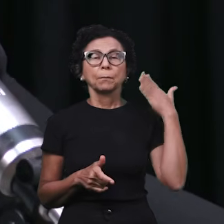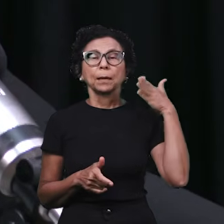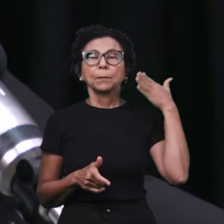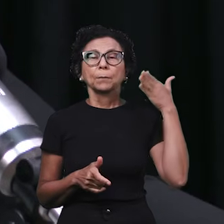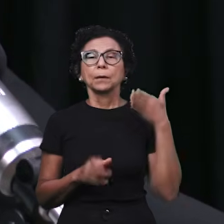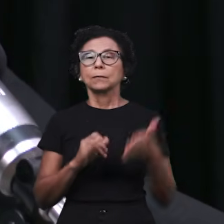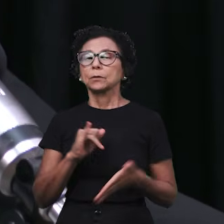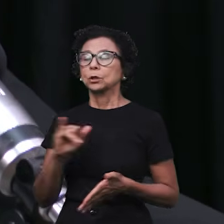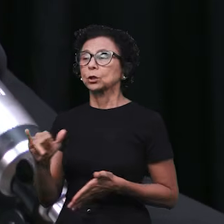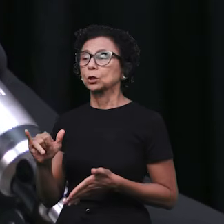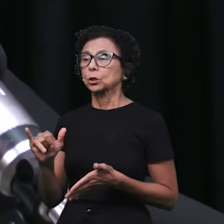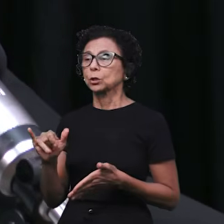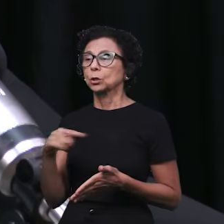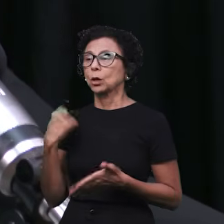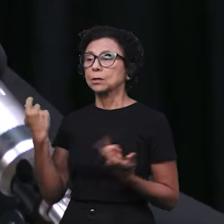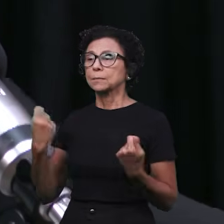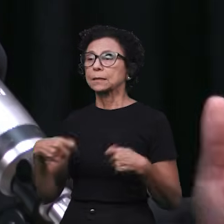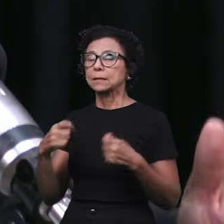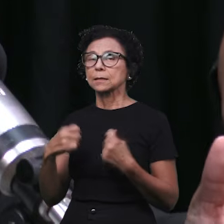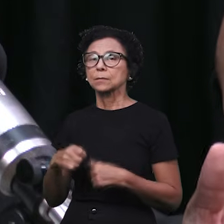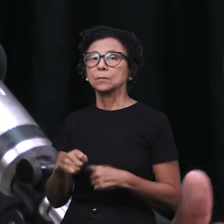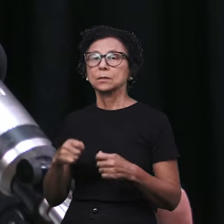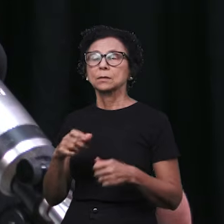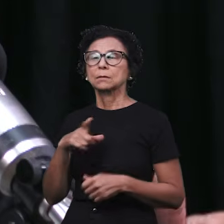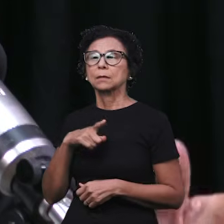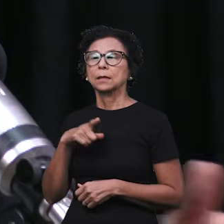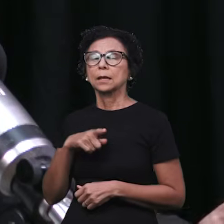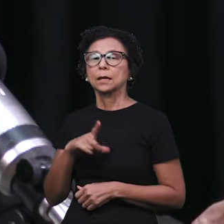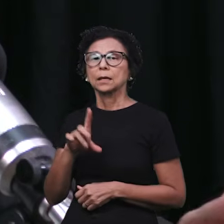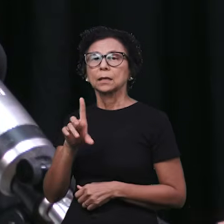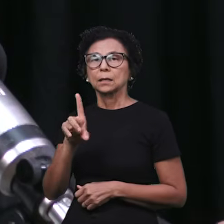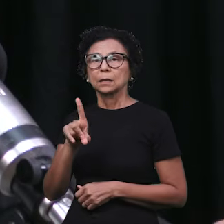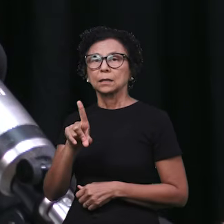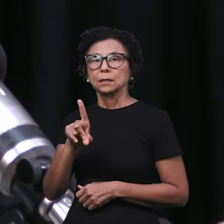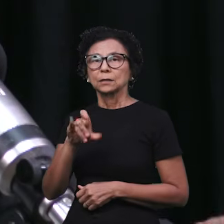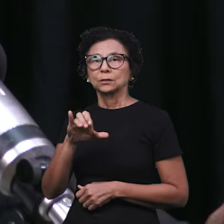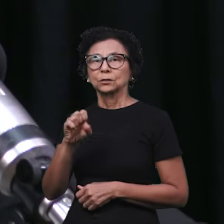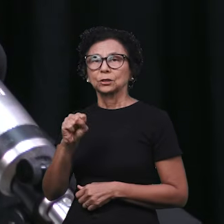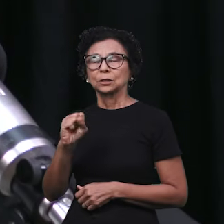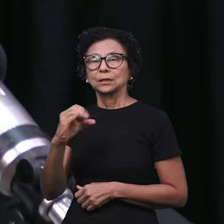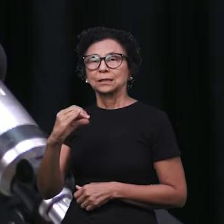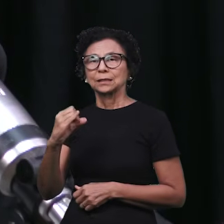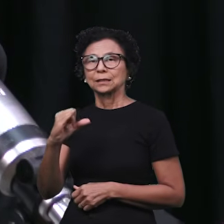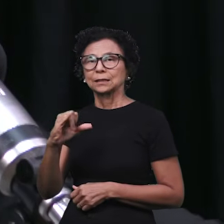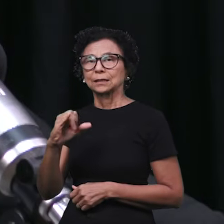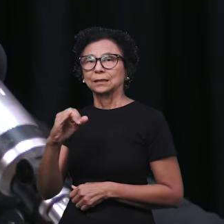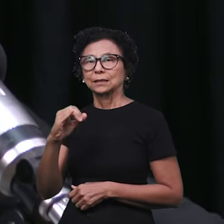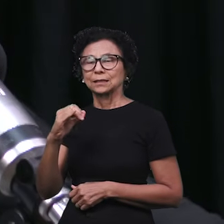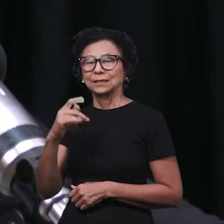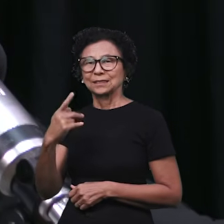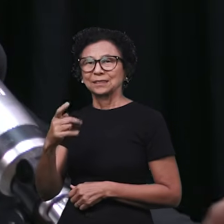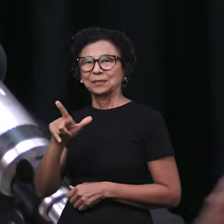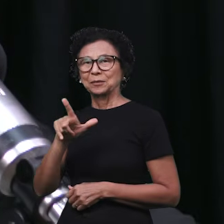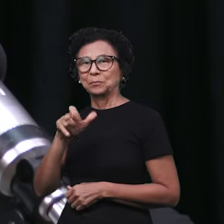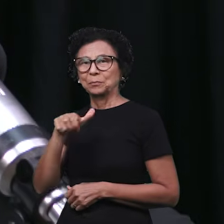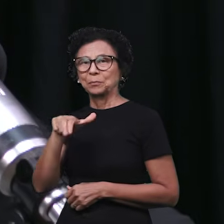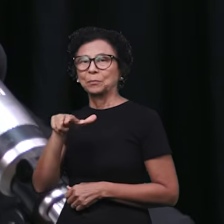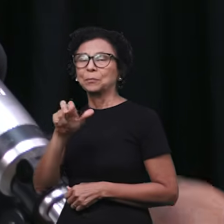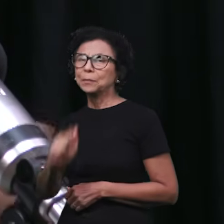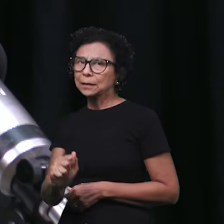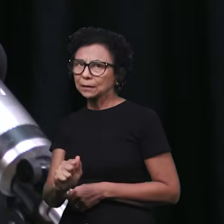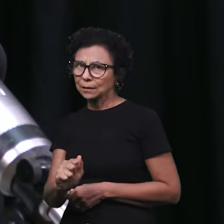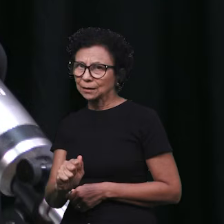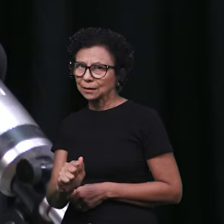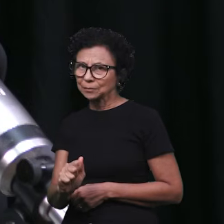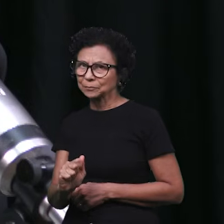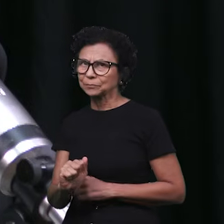ter disciplina. E aí eu tava de ponto, a colega me pediu o sinal, eu falei, rapaz, eu não lembro o sinal. Aí tinha um surdo que era o lesado, eu falei, dá o sinal de disciplina.